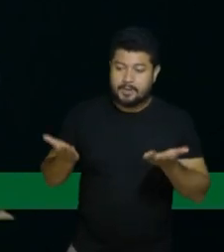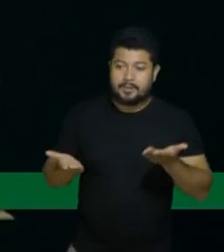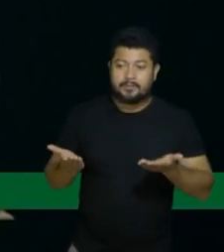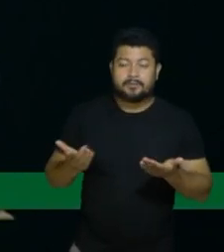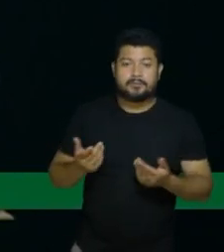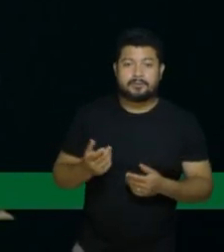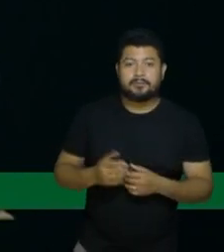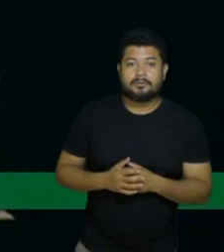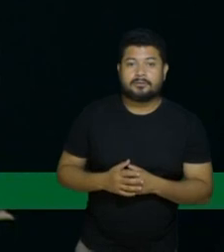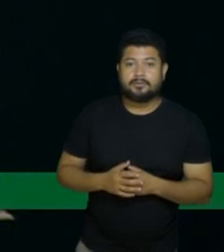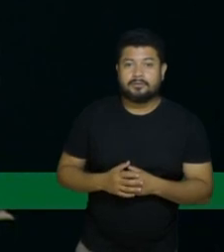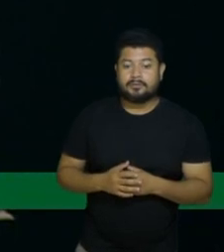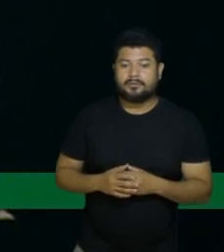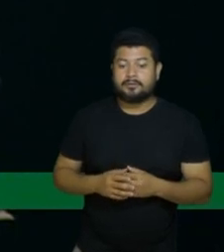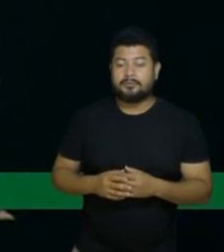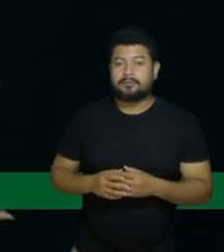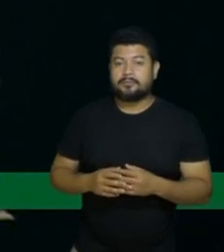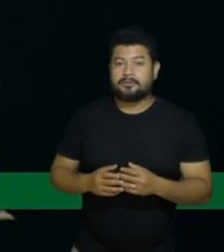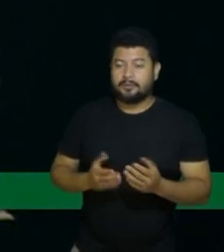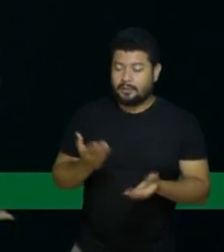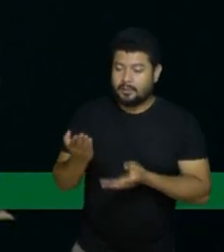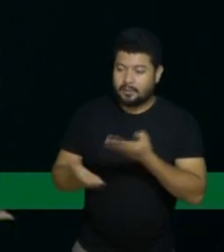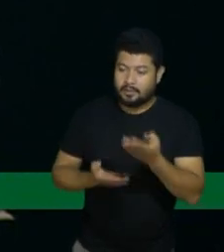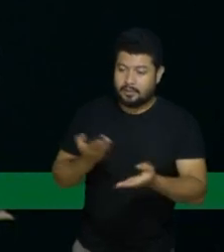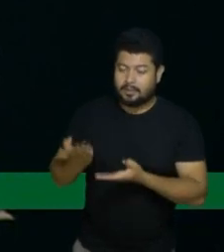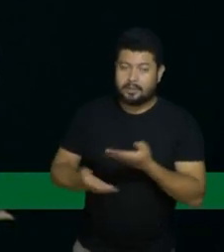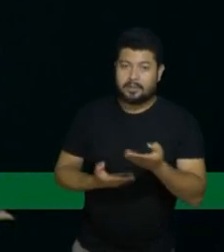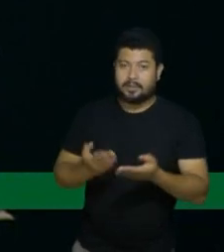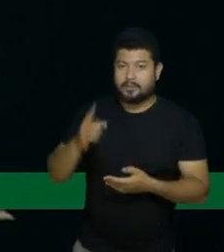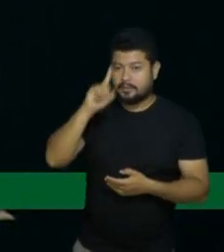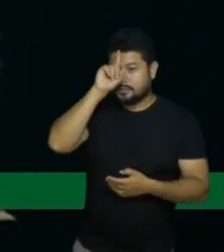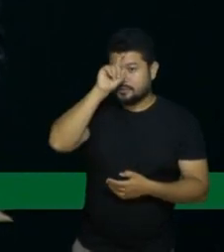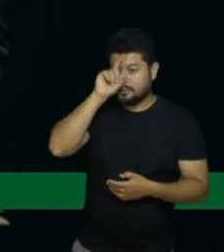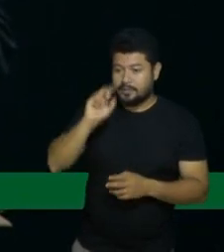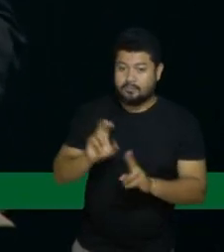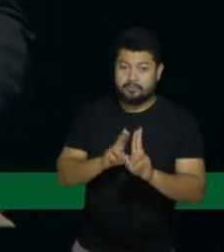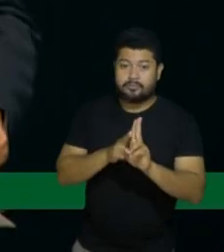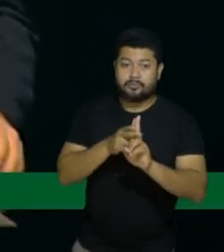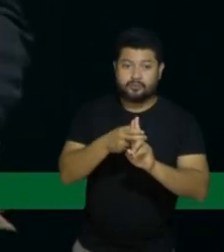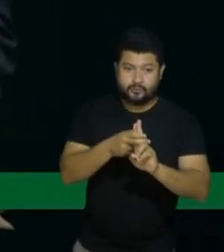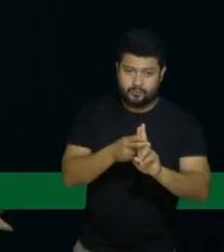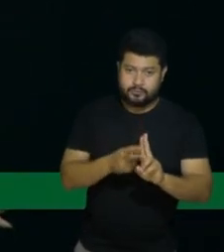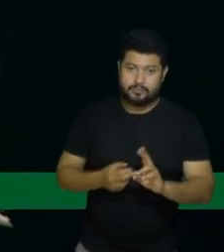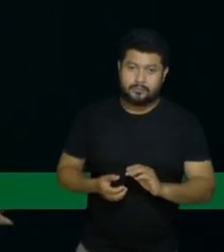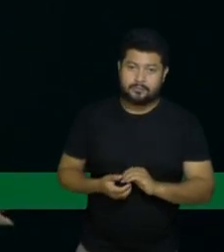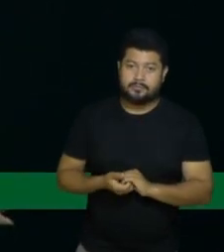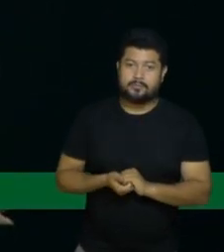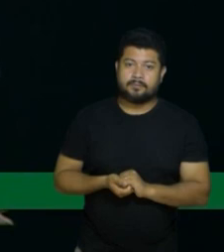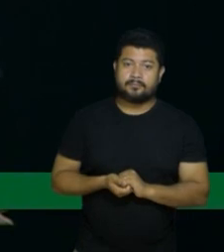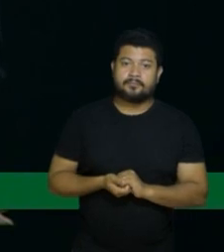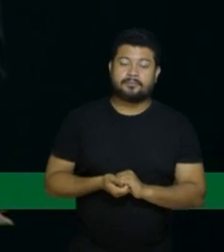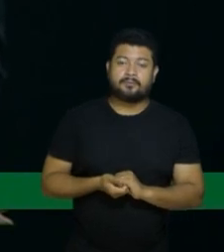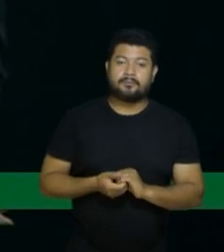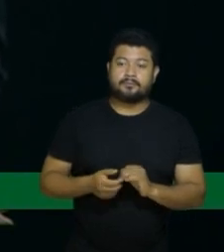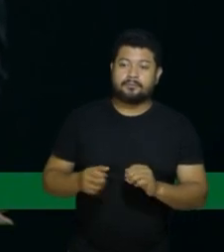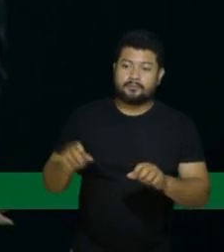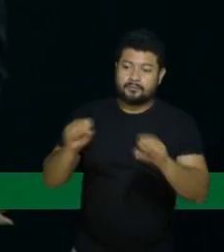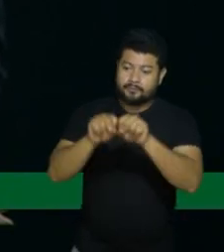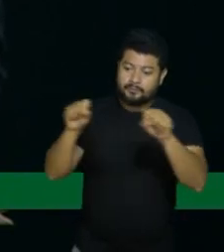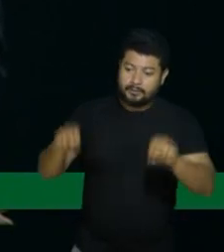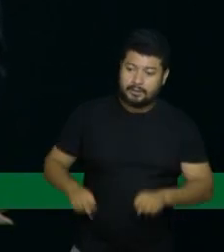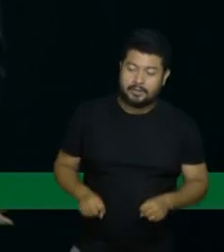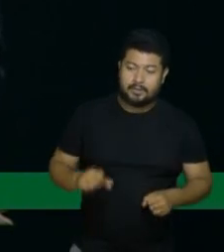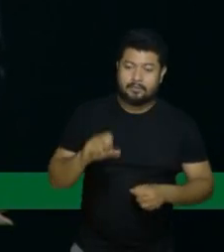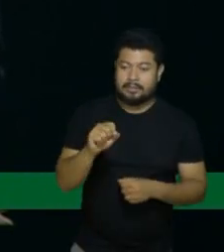relação ao que atendemos ao hospital S Isabel do Sistema Único de Saúde a rede Santa Catarina